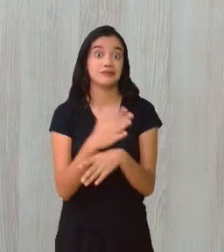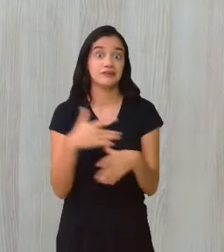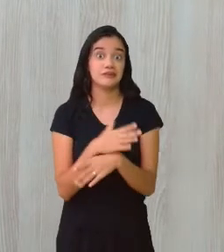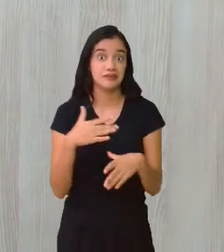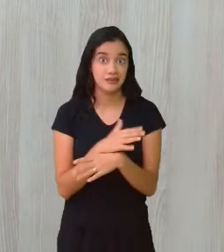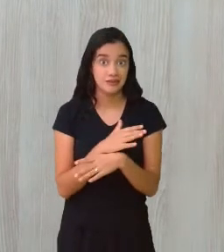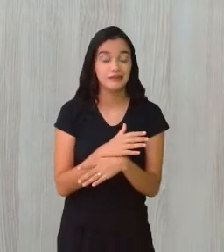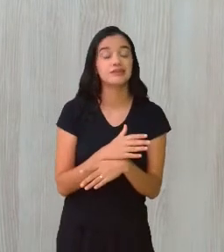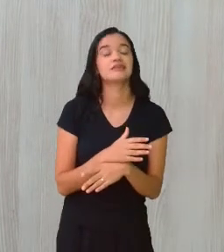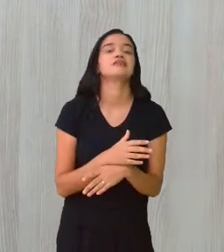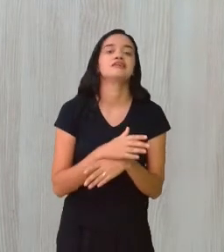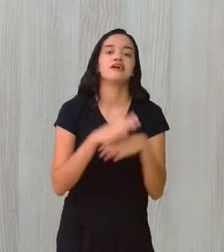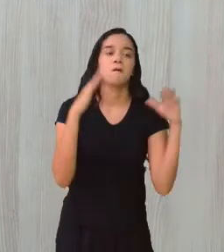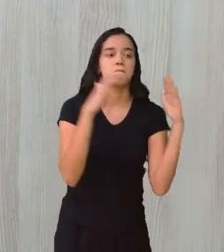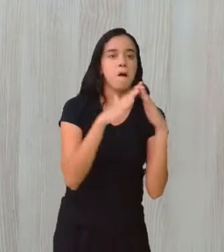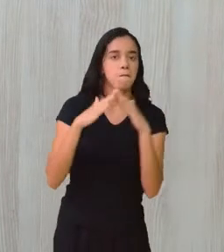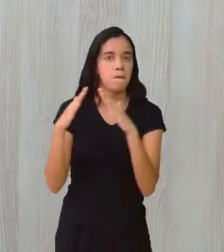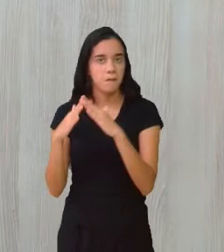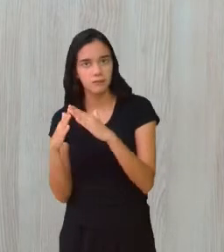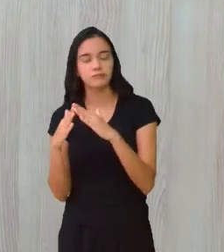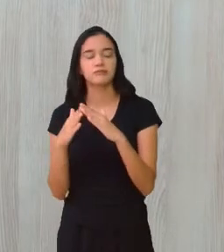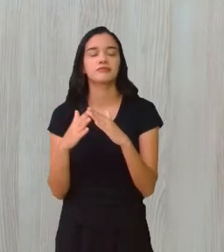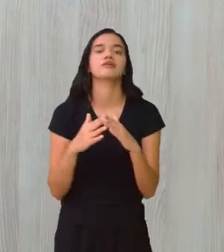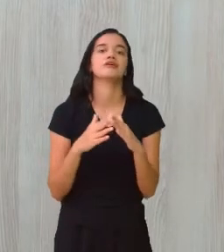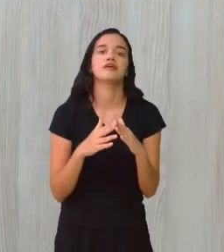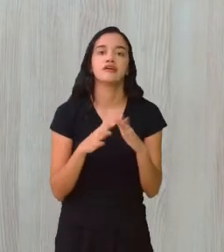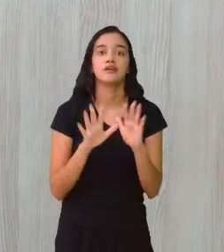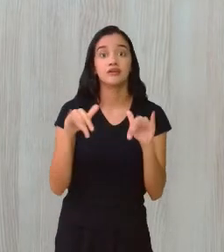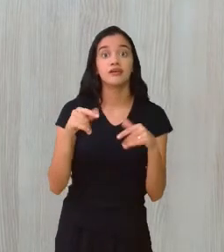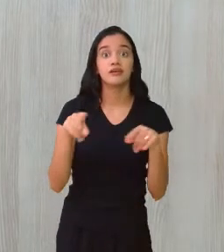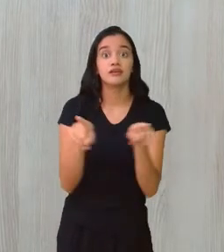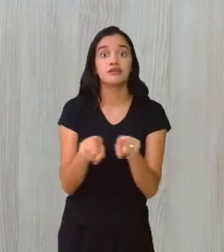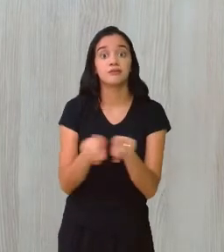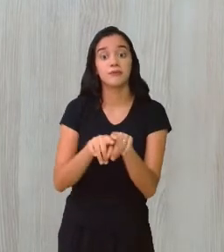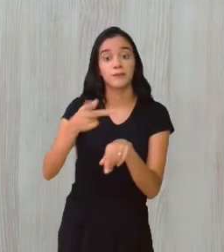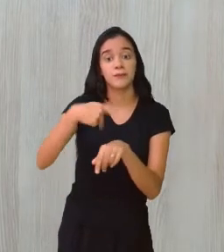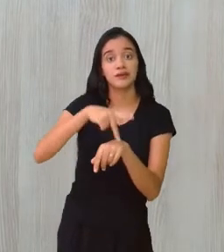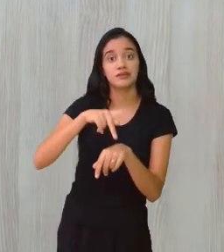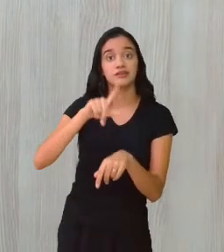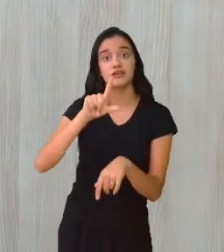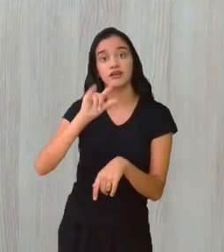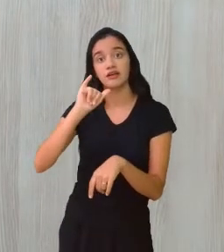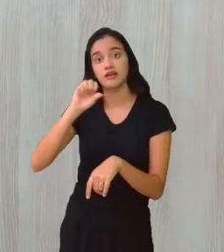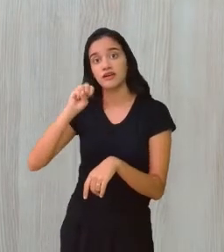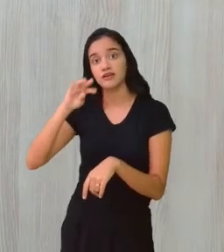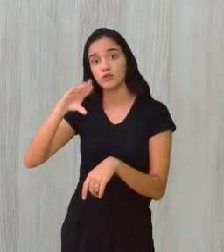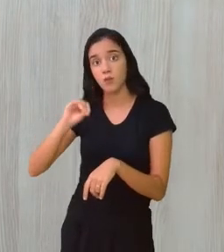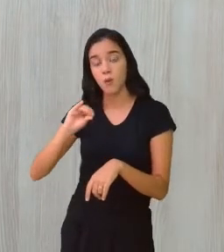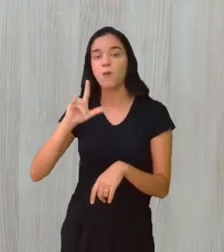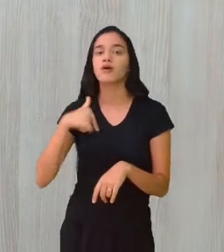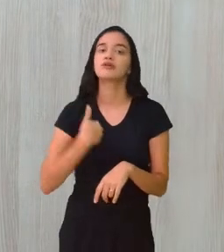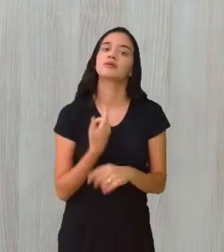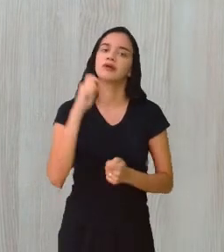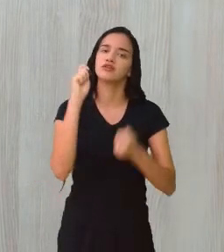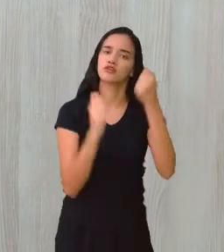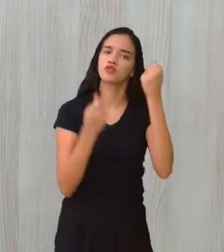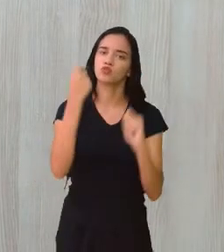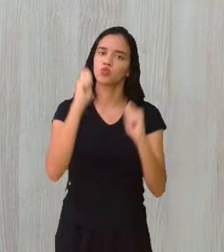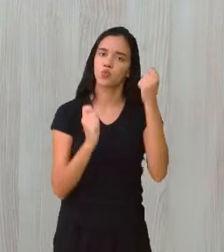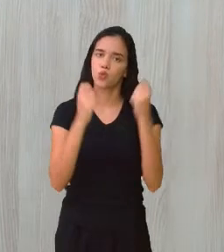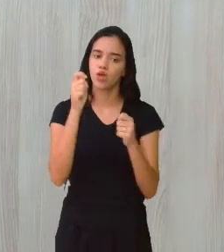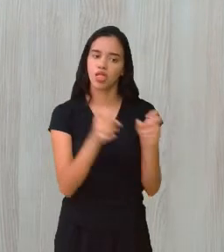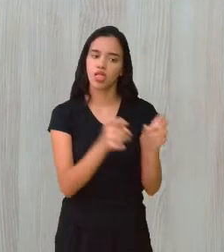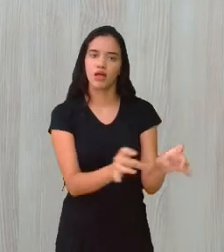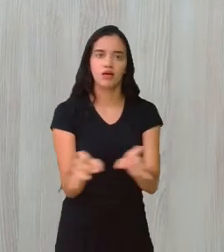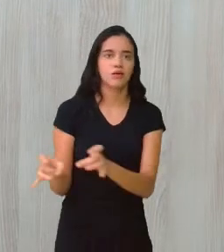super urbanizada, né, como Lisboa, é um fluxo muito grande de pessoas, enfim, de indústria e tudo mais,